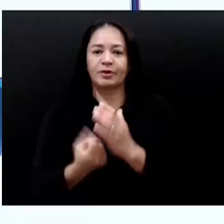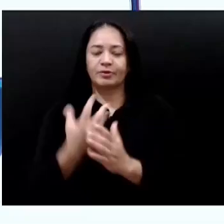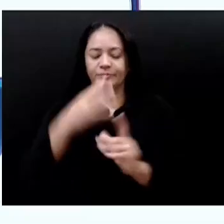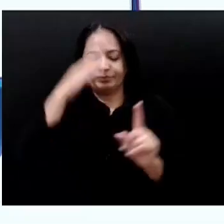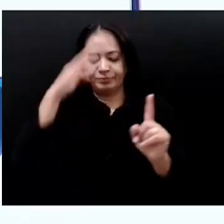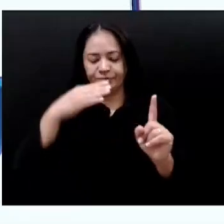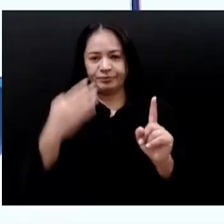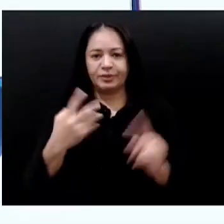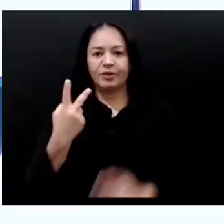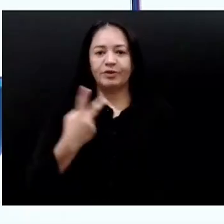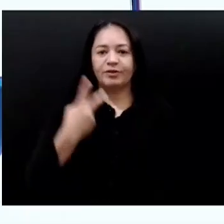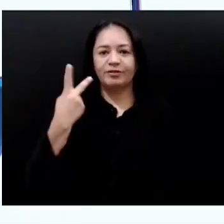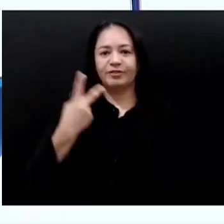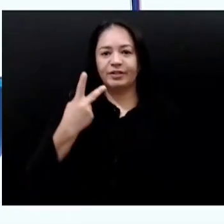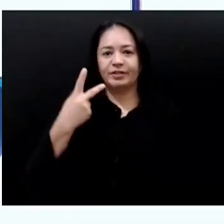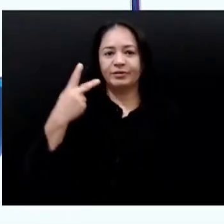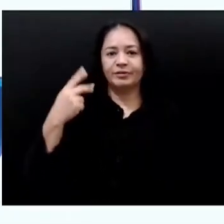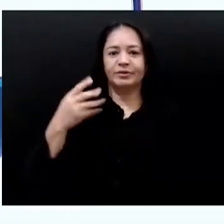Igor Diego.